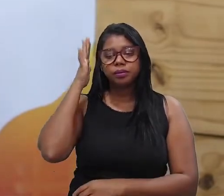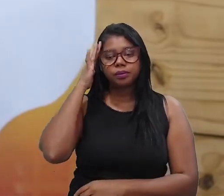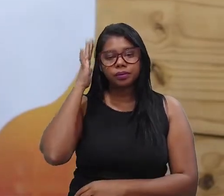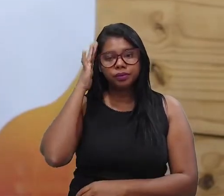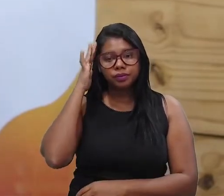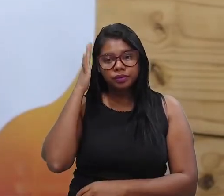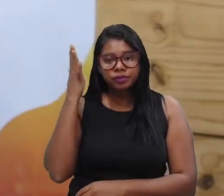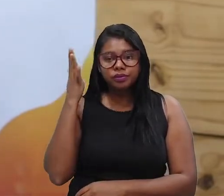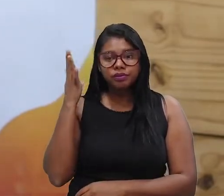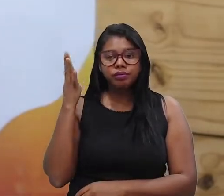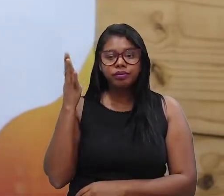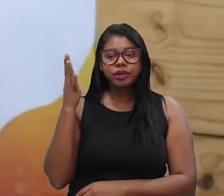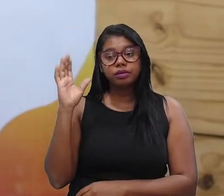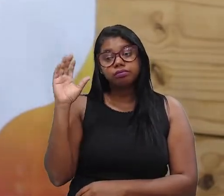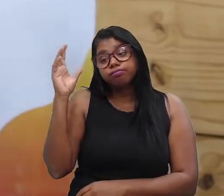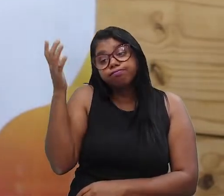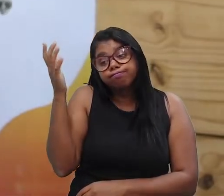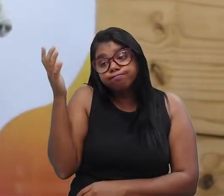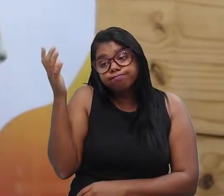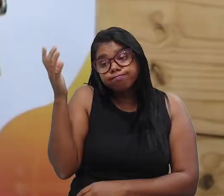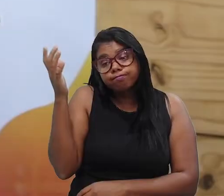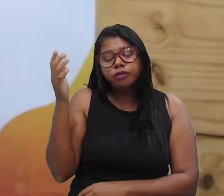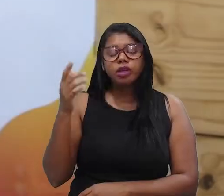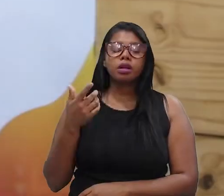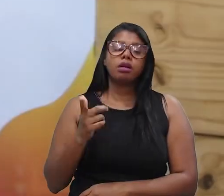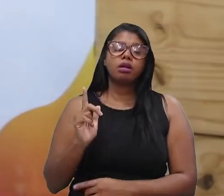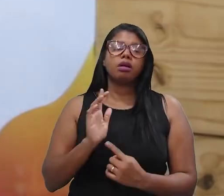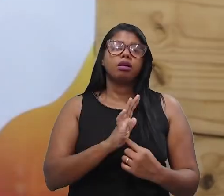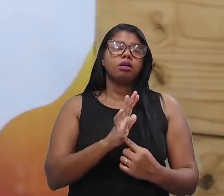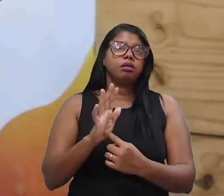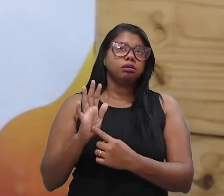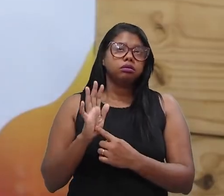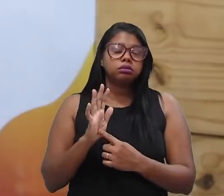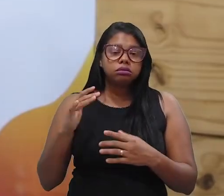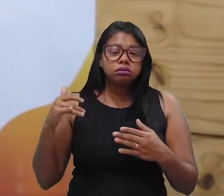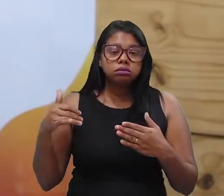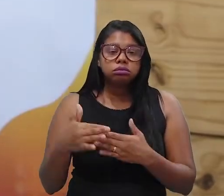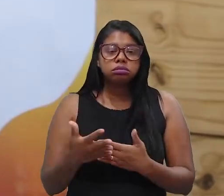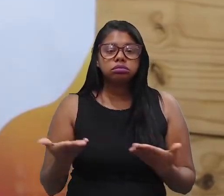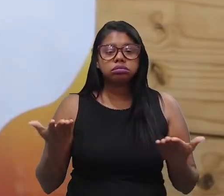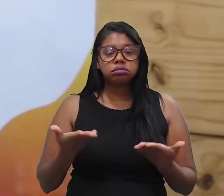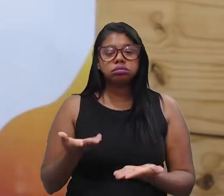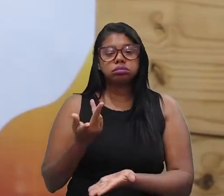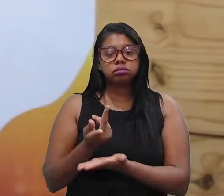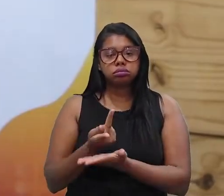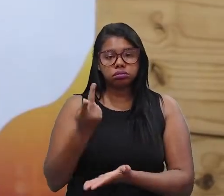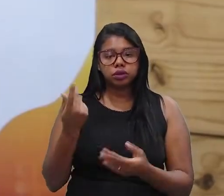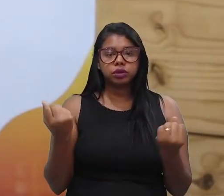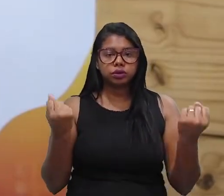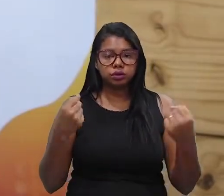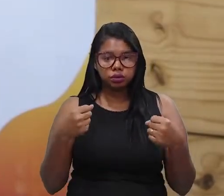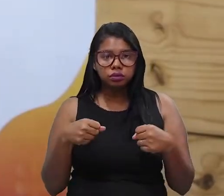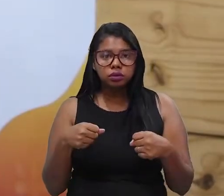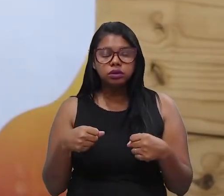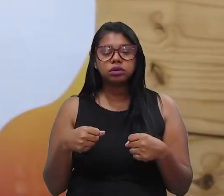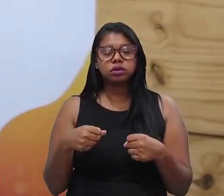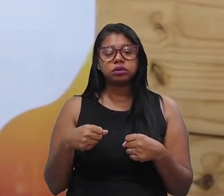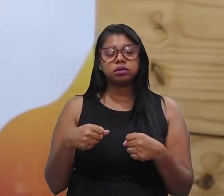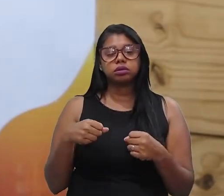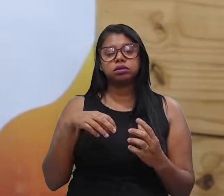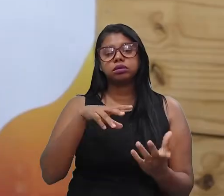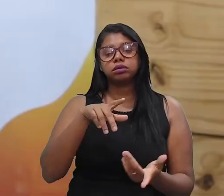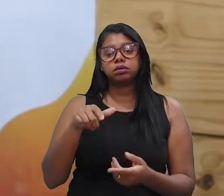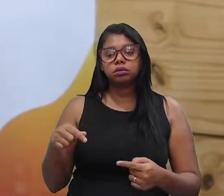ele depende do fator climático. E se isso não for tomado, se as ações necessárias não forem tomadas, isso